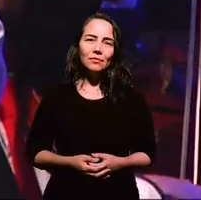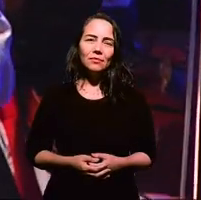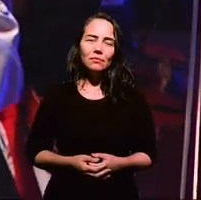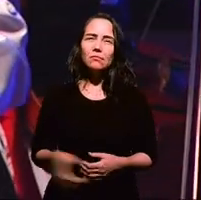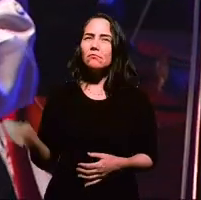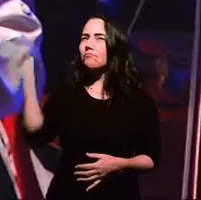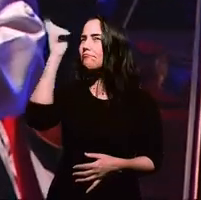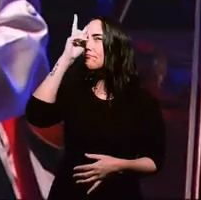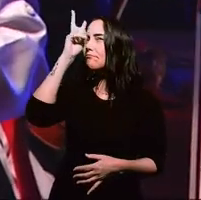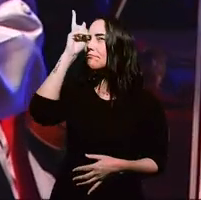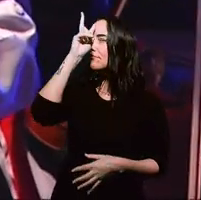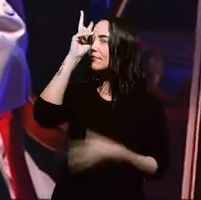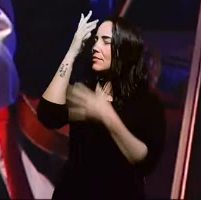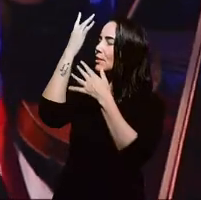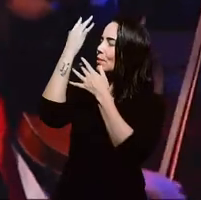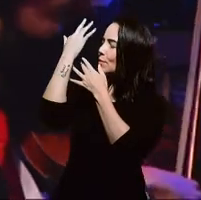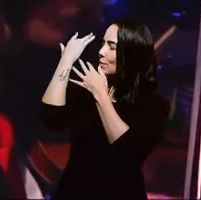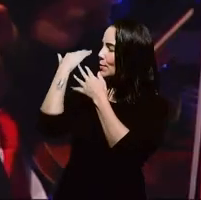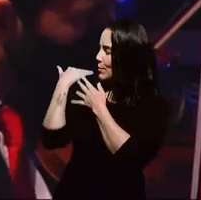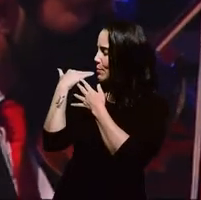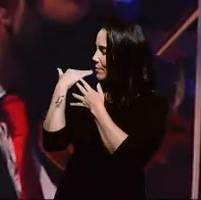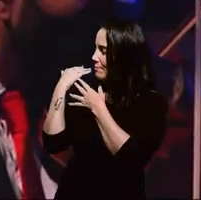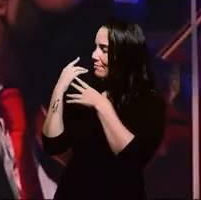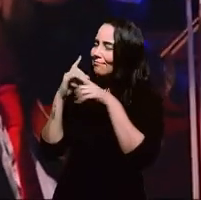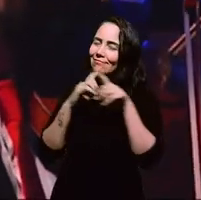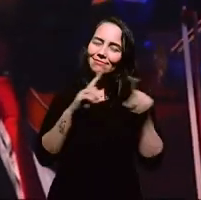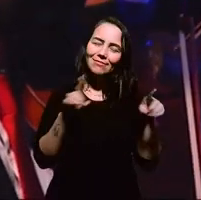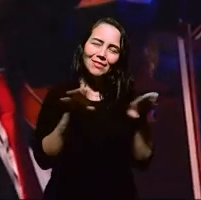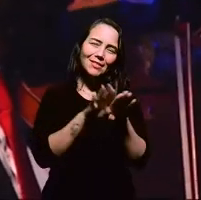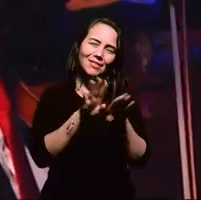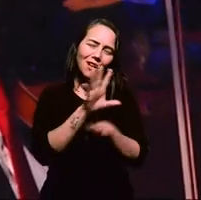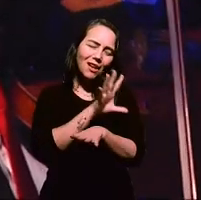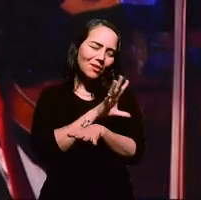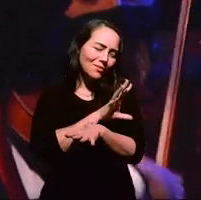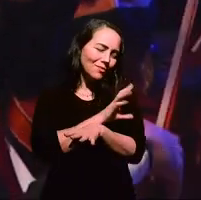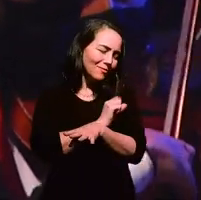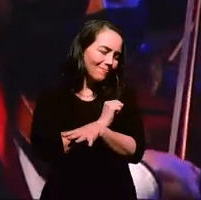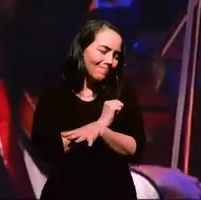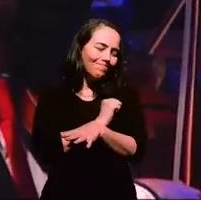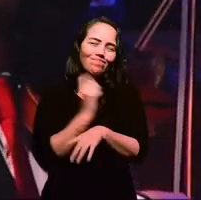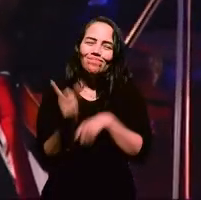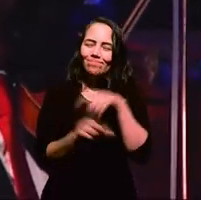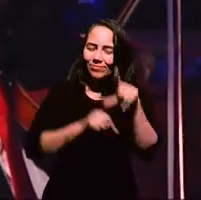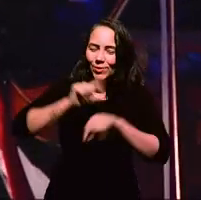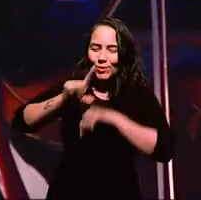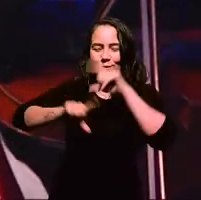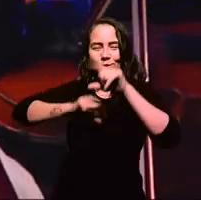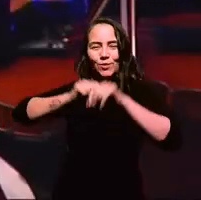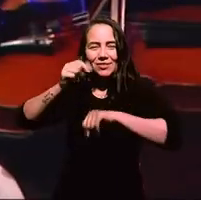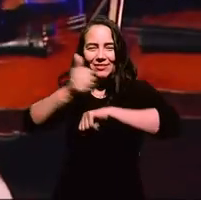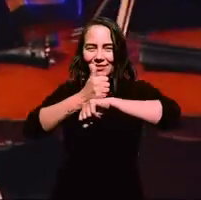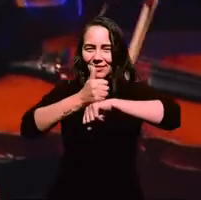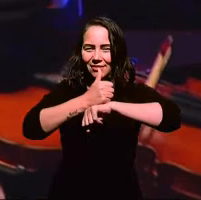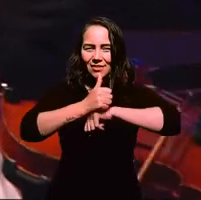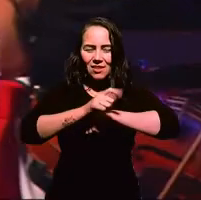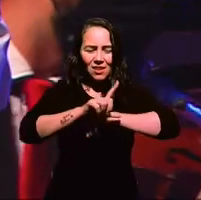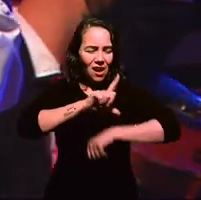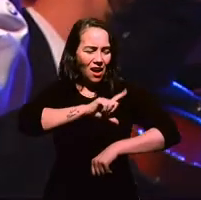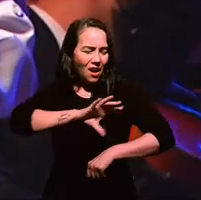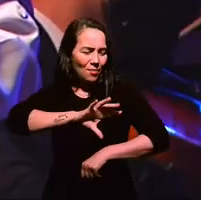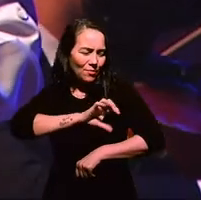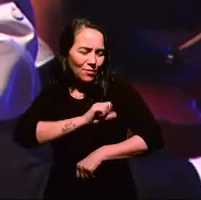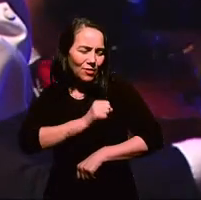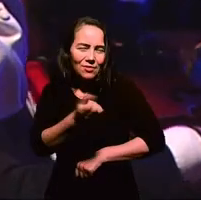Vemos lembranças e também muito amor. Amor pela área que escolhemos seguir. Amor ao